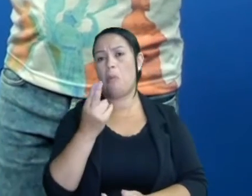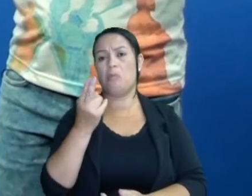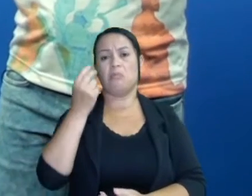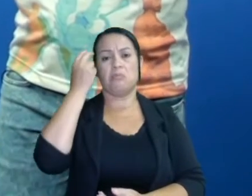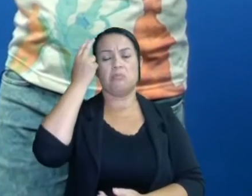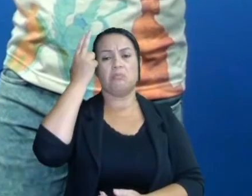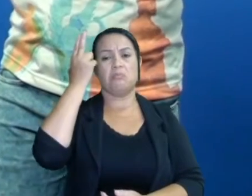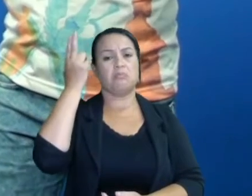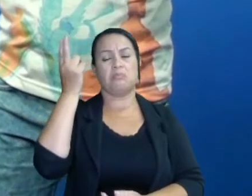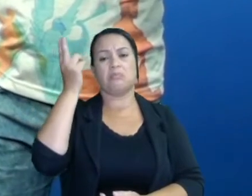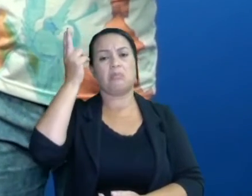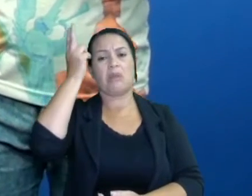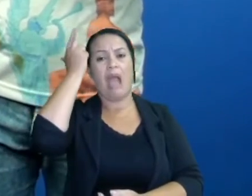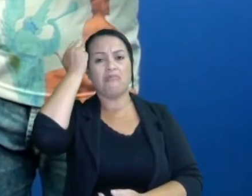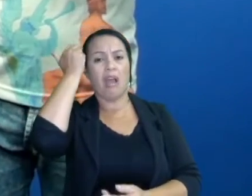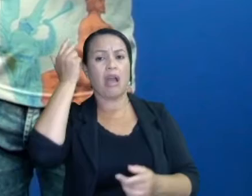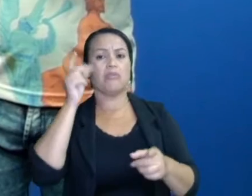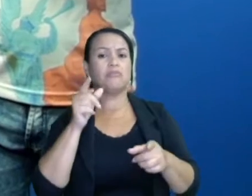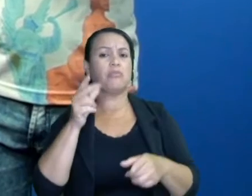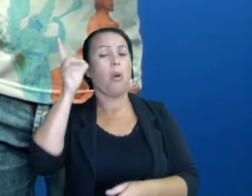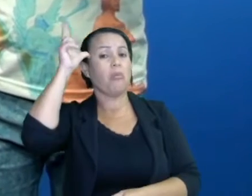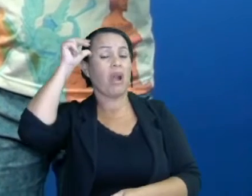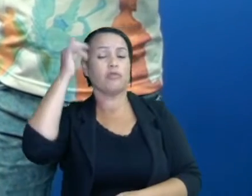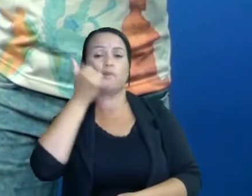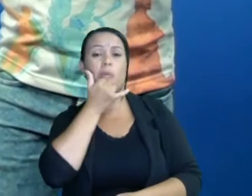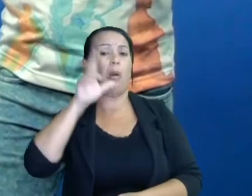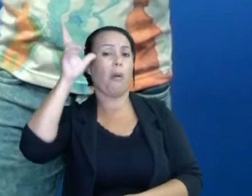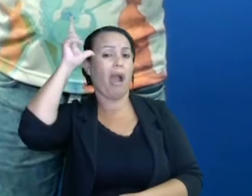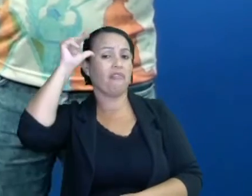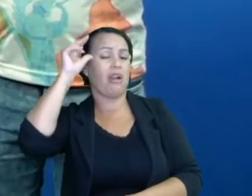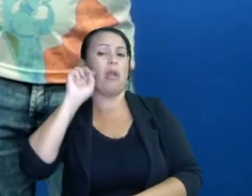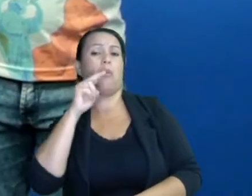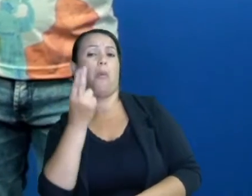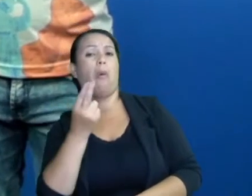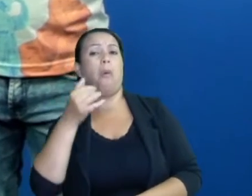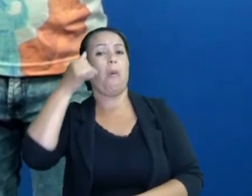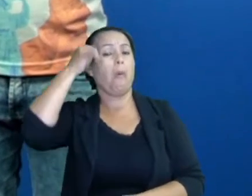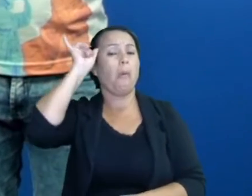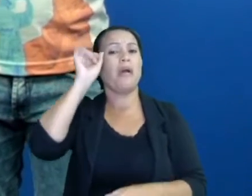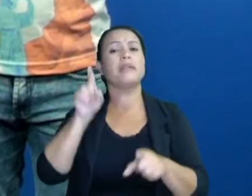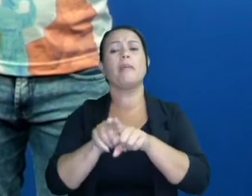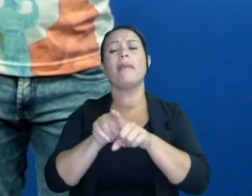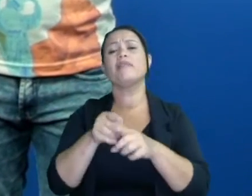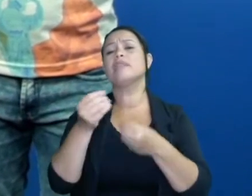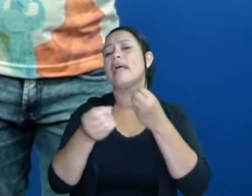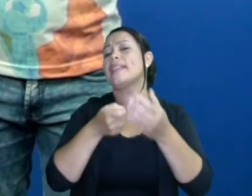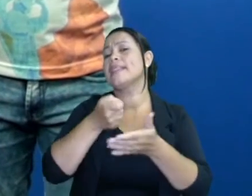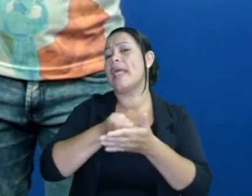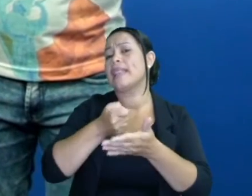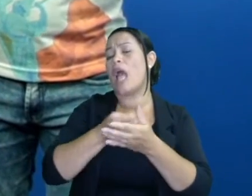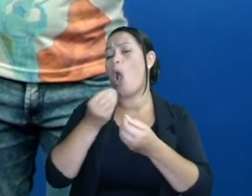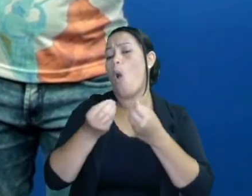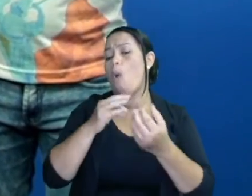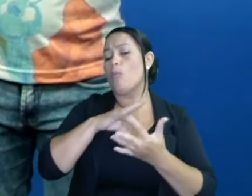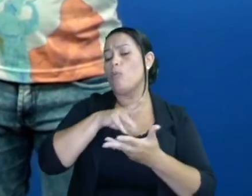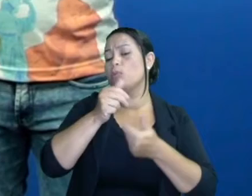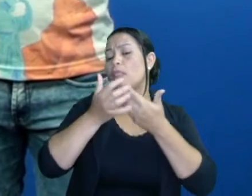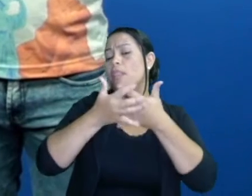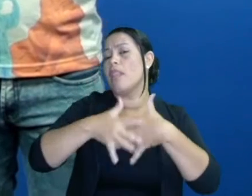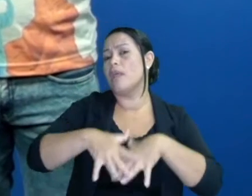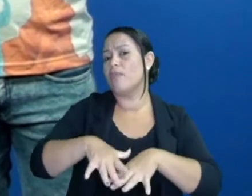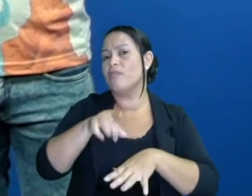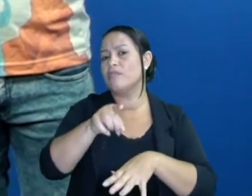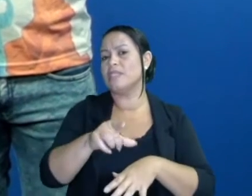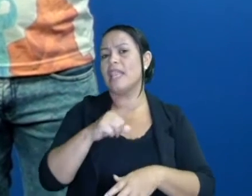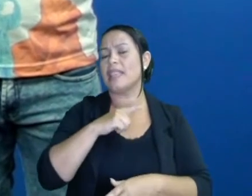vale milhares de dólares, mas se você tentar reproduzir ele numa monta natural,